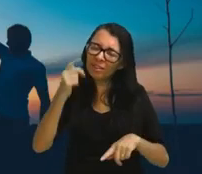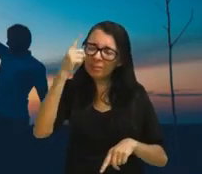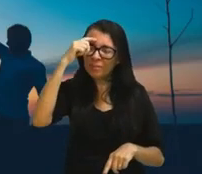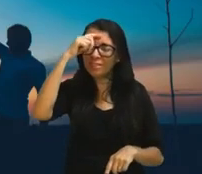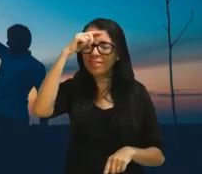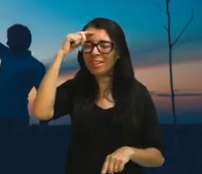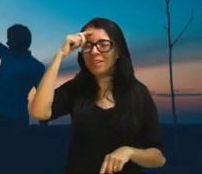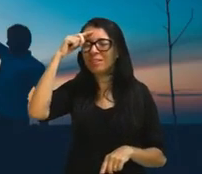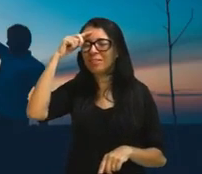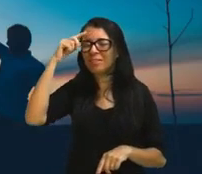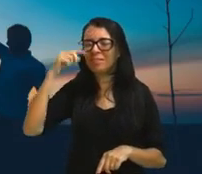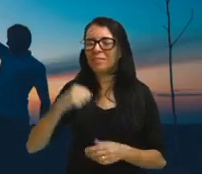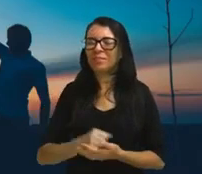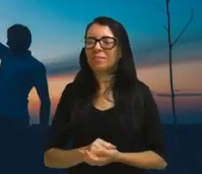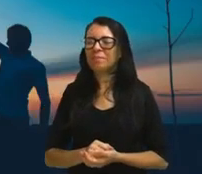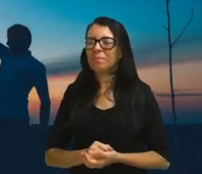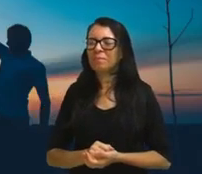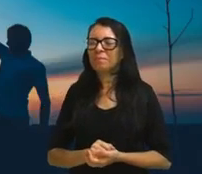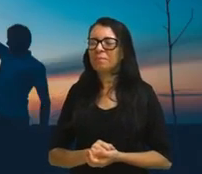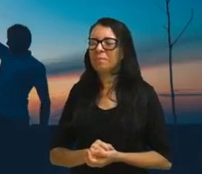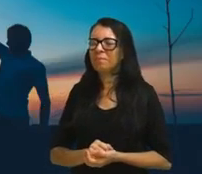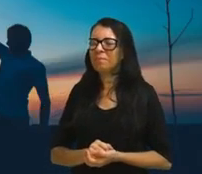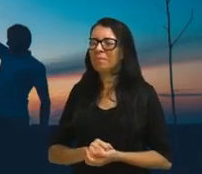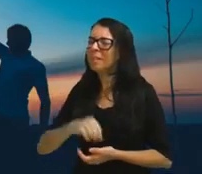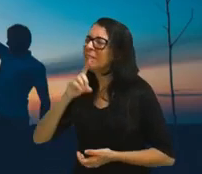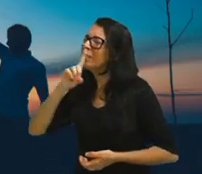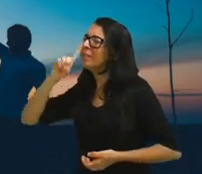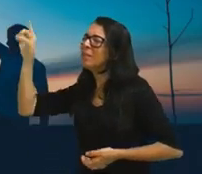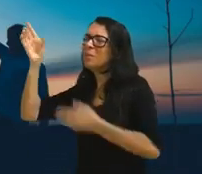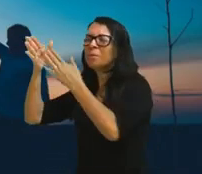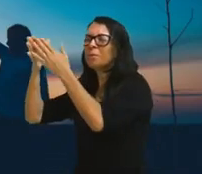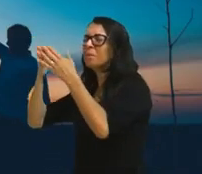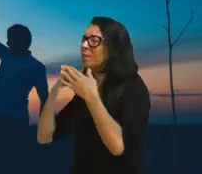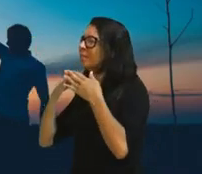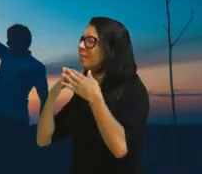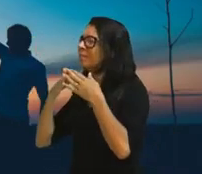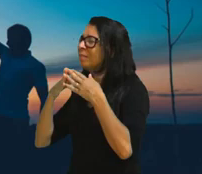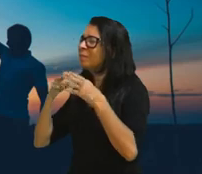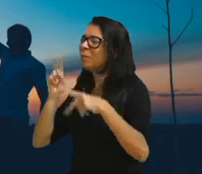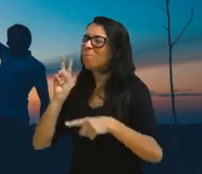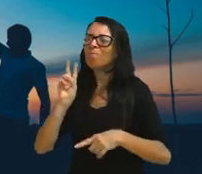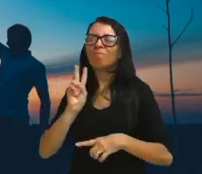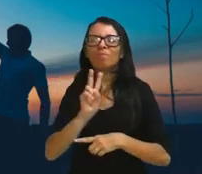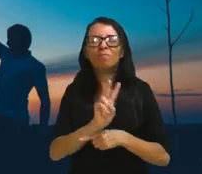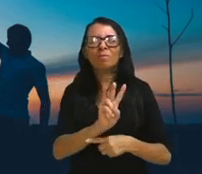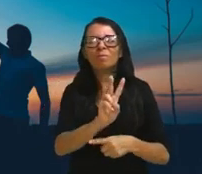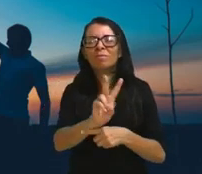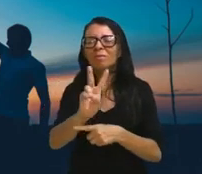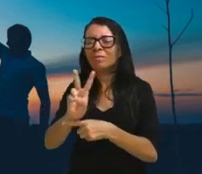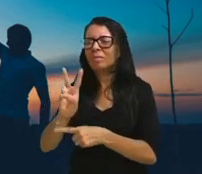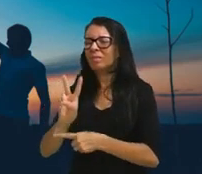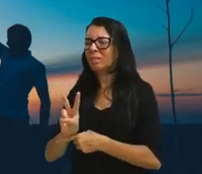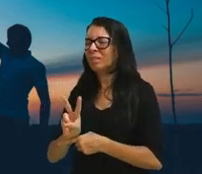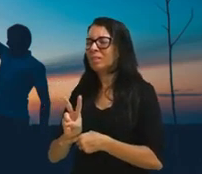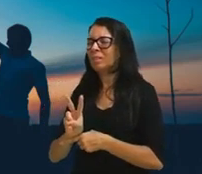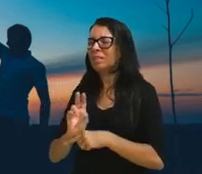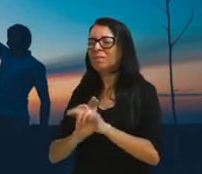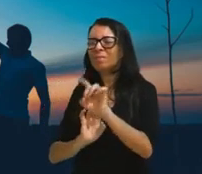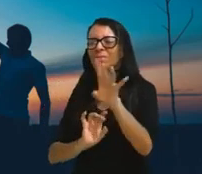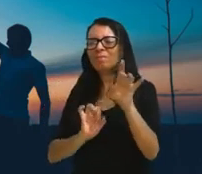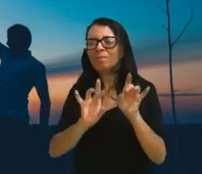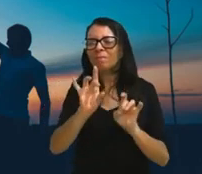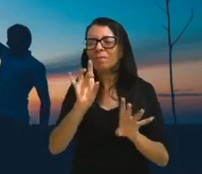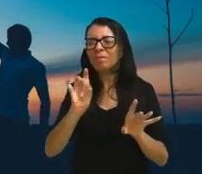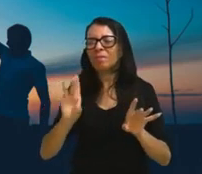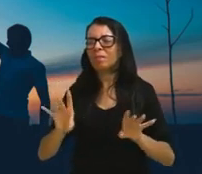diária, na lida, Pai, na luta, no cuidado. Deus, que o Senhor esteja